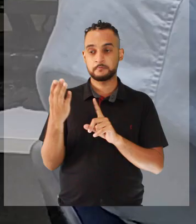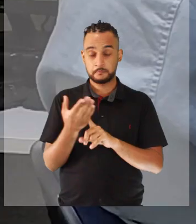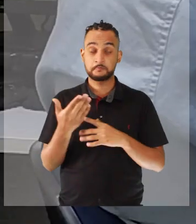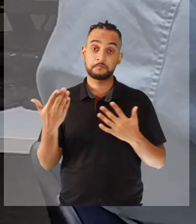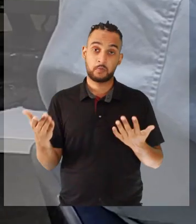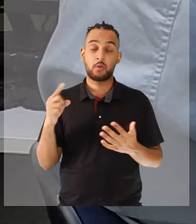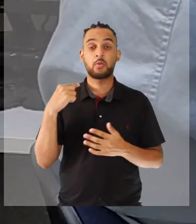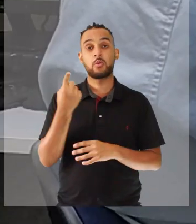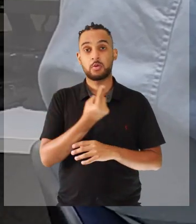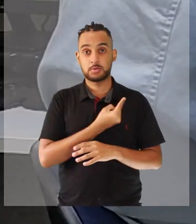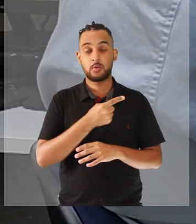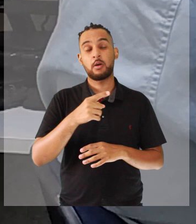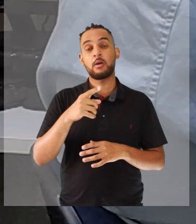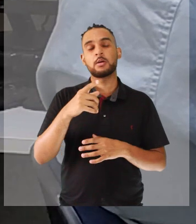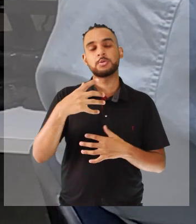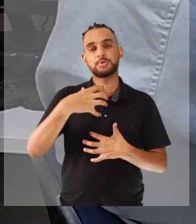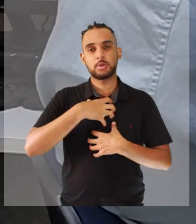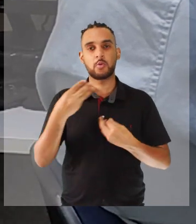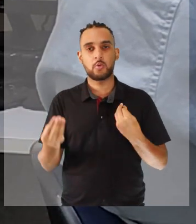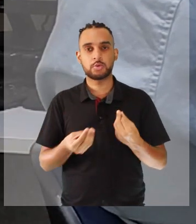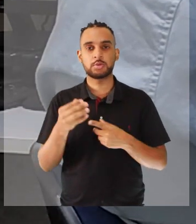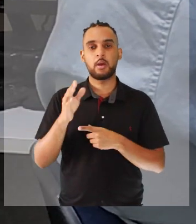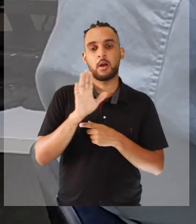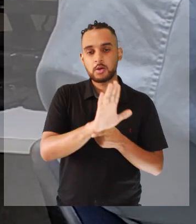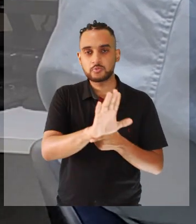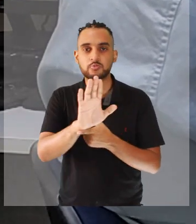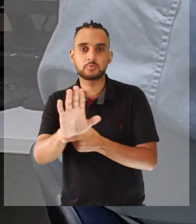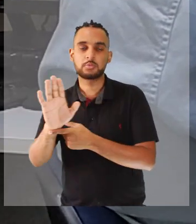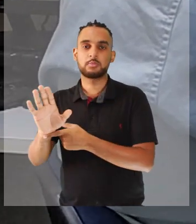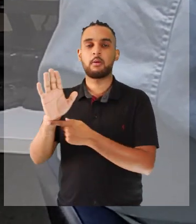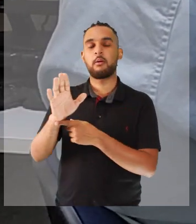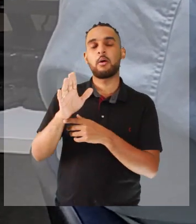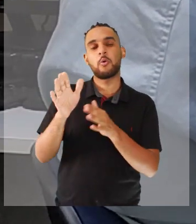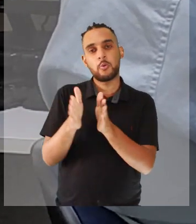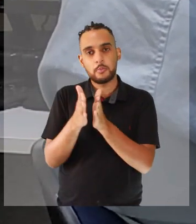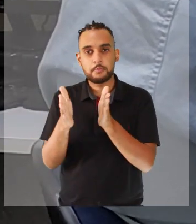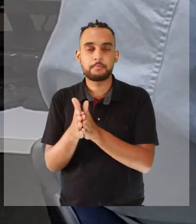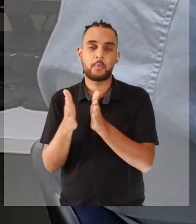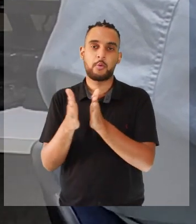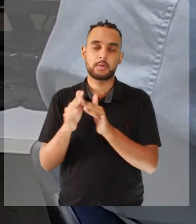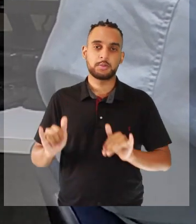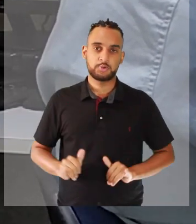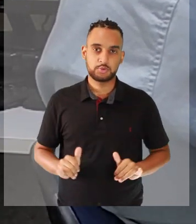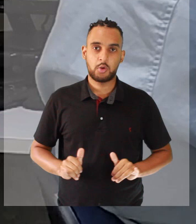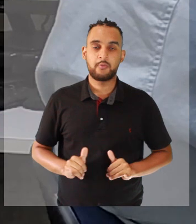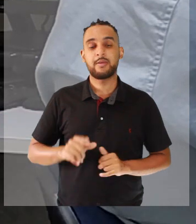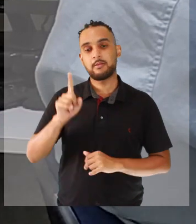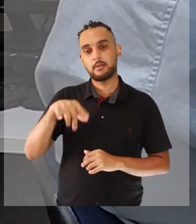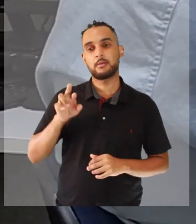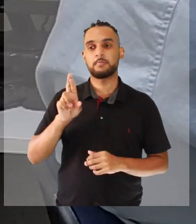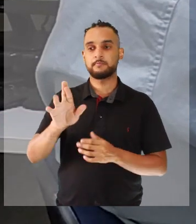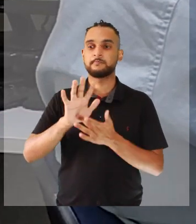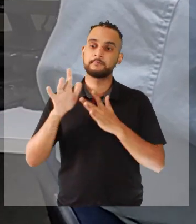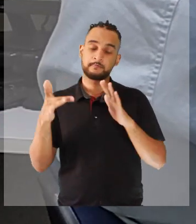congregação. Portanto, o nosso carisma hoje é curar as chagas de Cristo na humanidade pobre